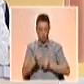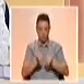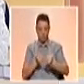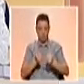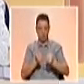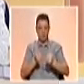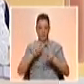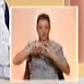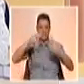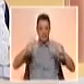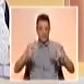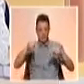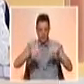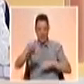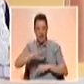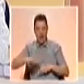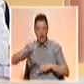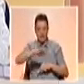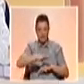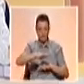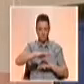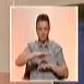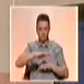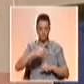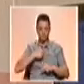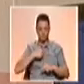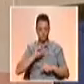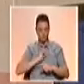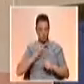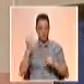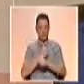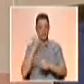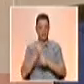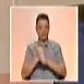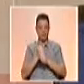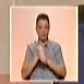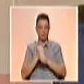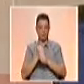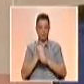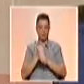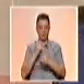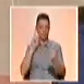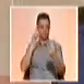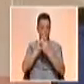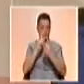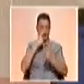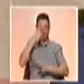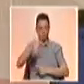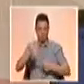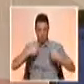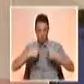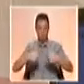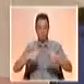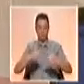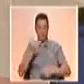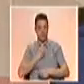dos concelhos nestas áreas? Pronto, o nosso trabalho essencial é direcionado mesmo ao consumidor, individual.